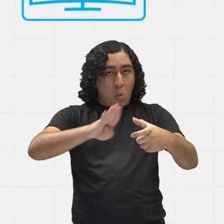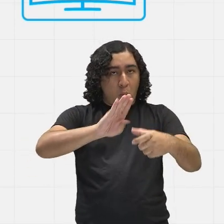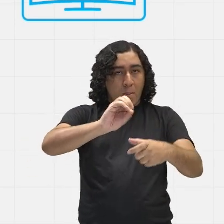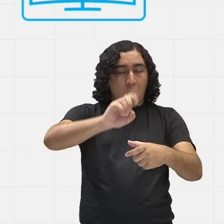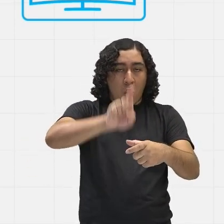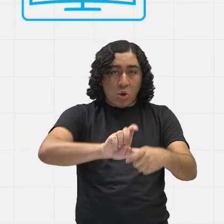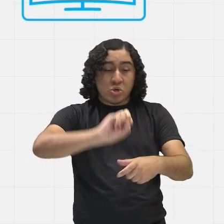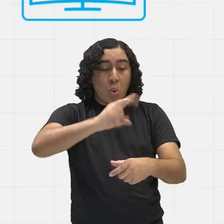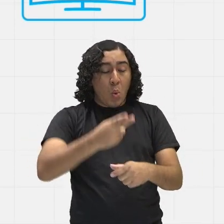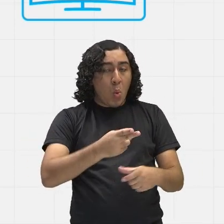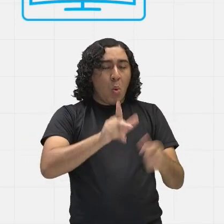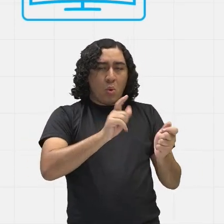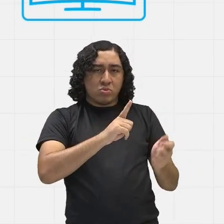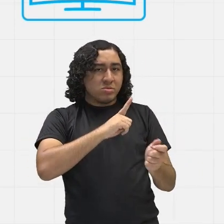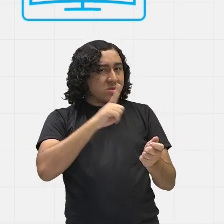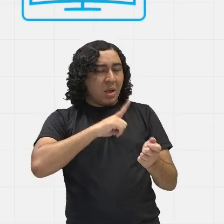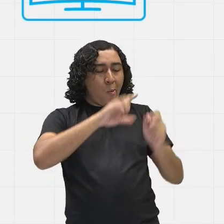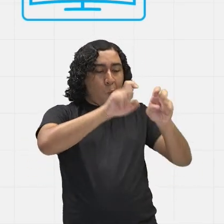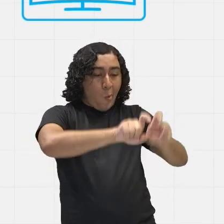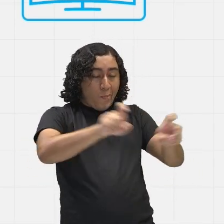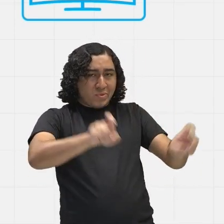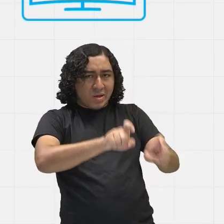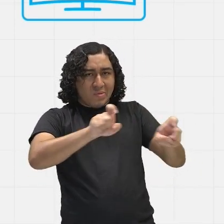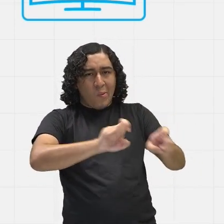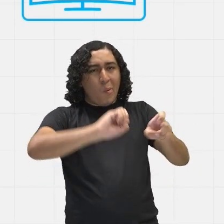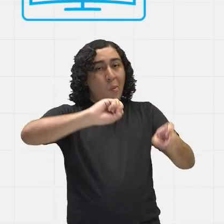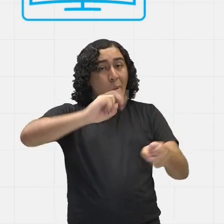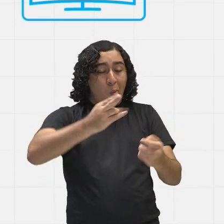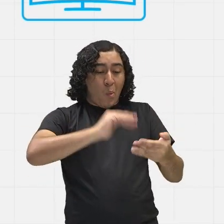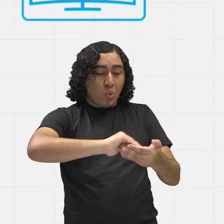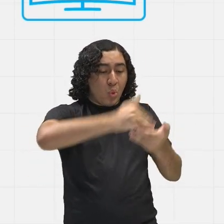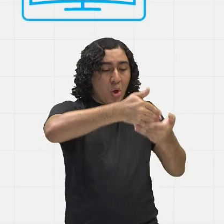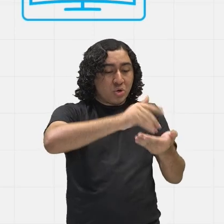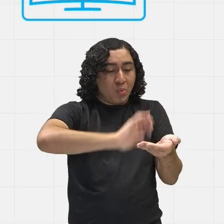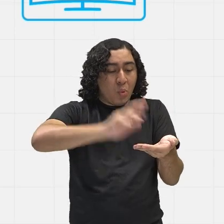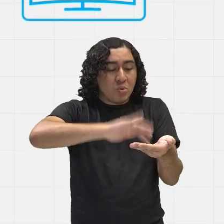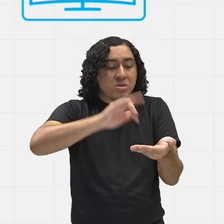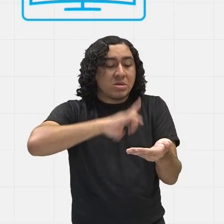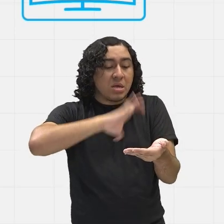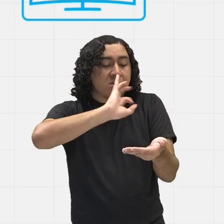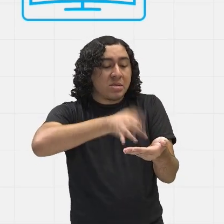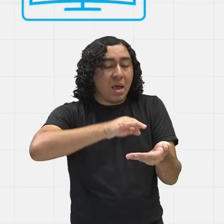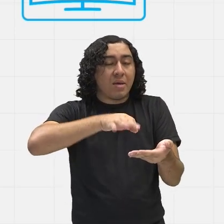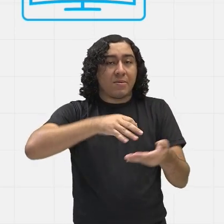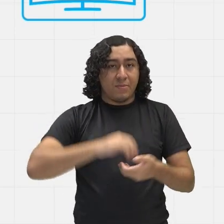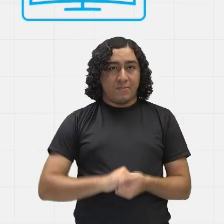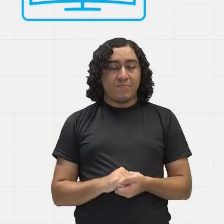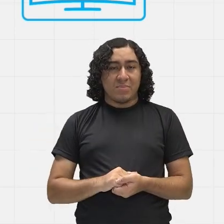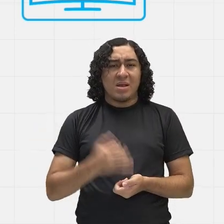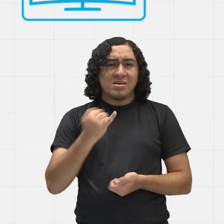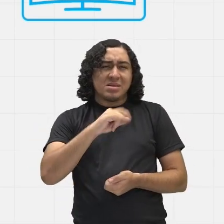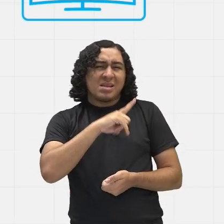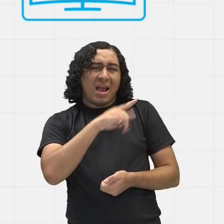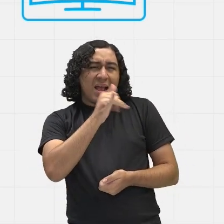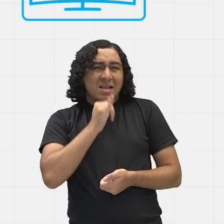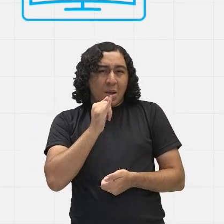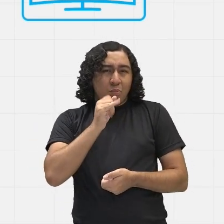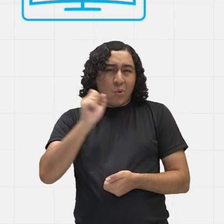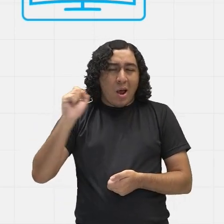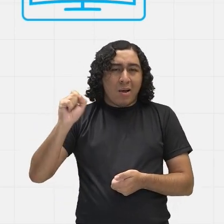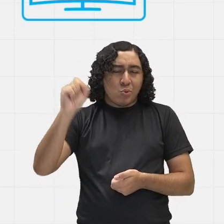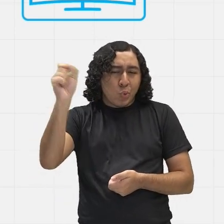seu notebook, no caso também netbox também, está emitindo algum sinal de funcionamento, que são eles. Se tem algum LED aceso,